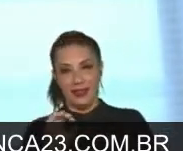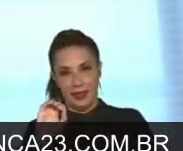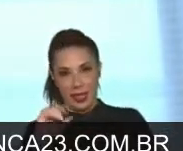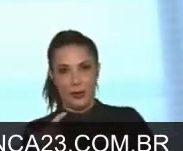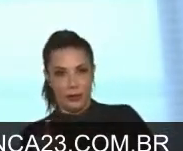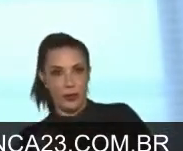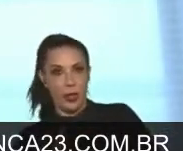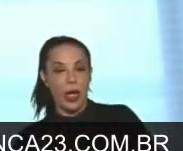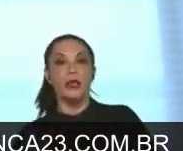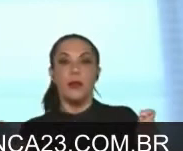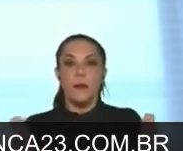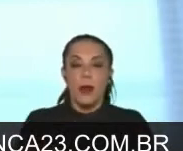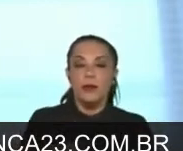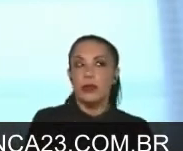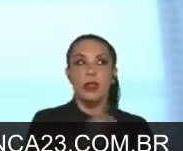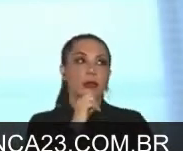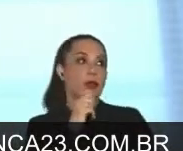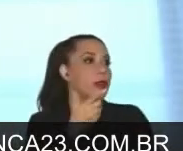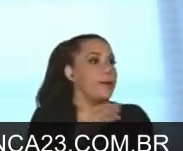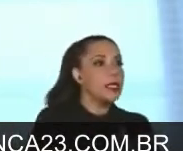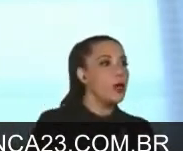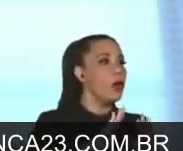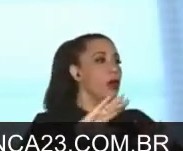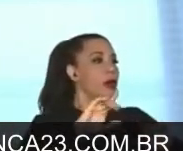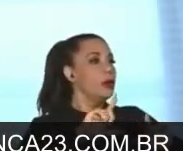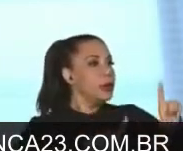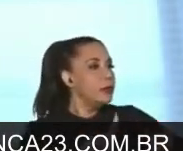auxiliar, viabilizar ali para o trabalhador